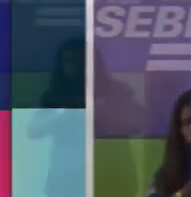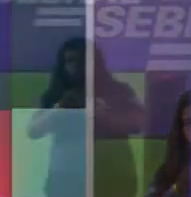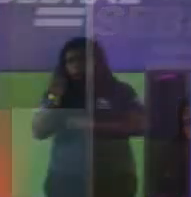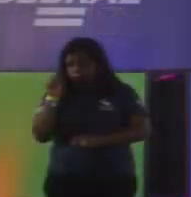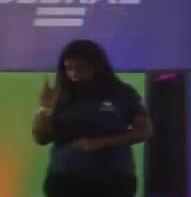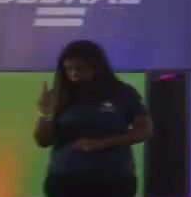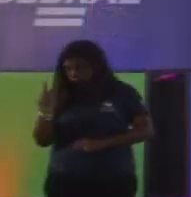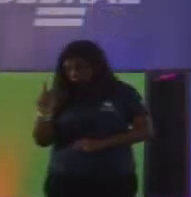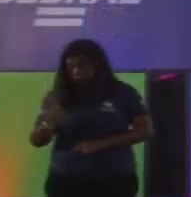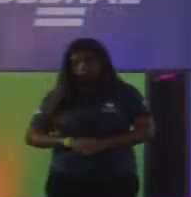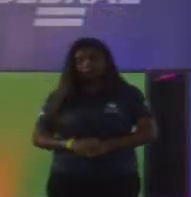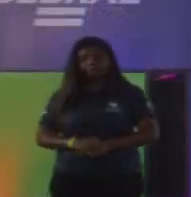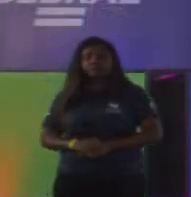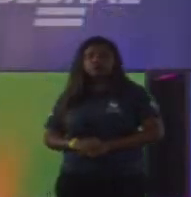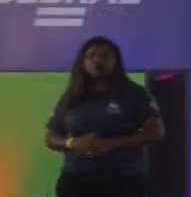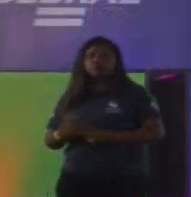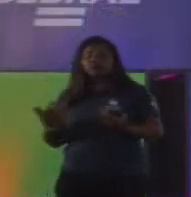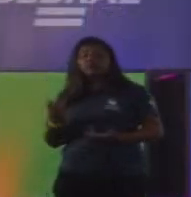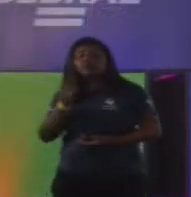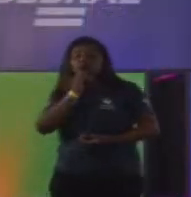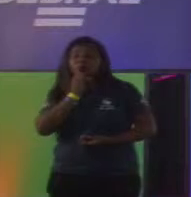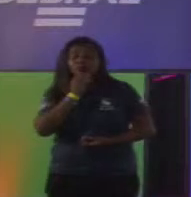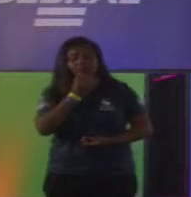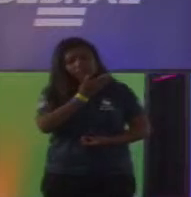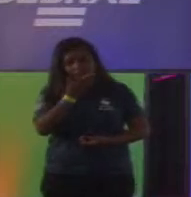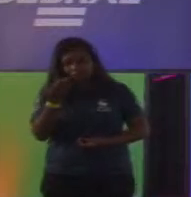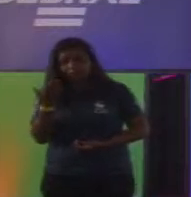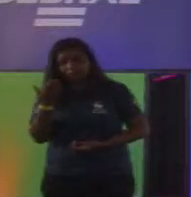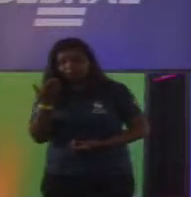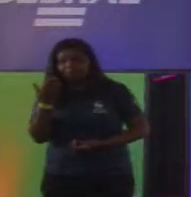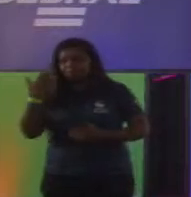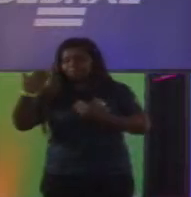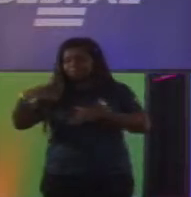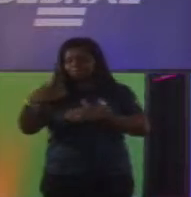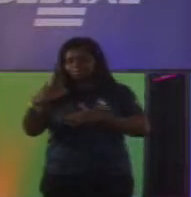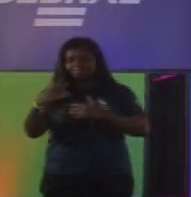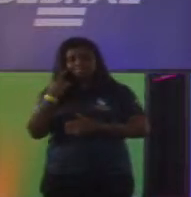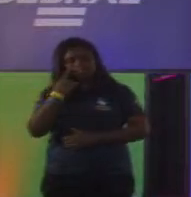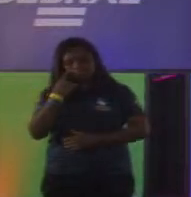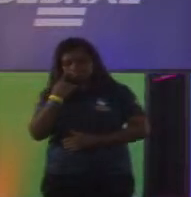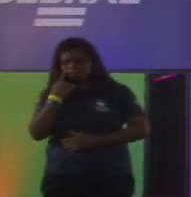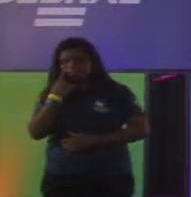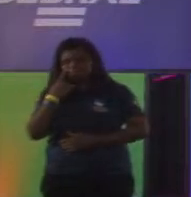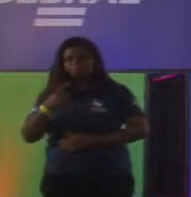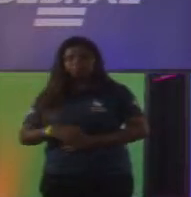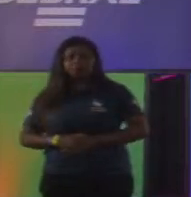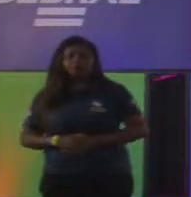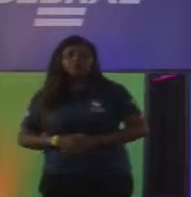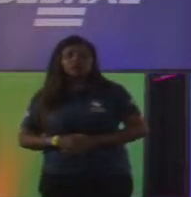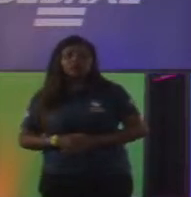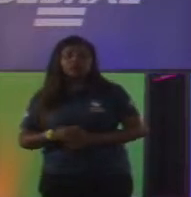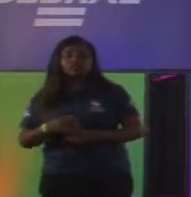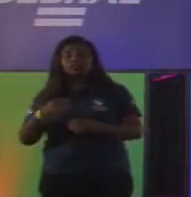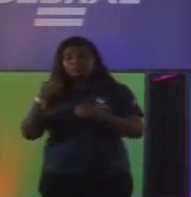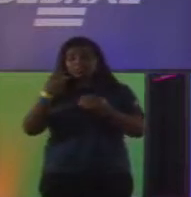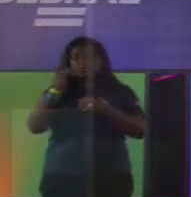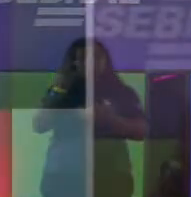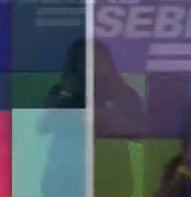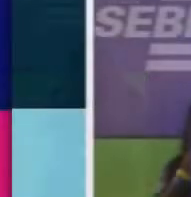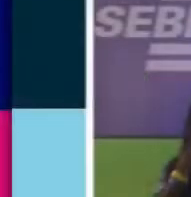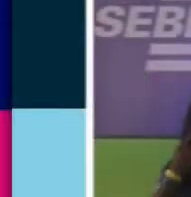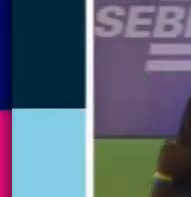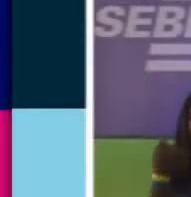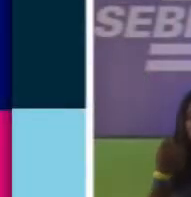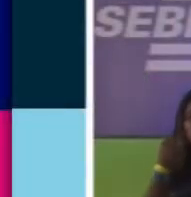Beleza? E aqui, eu vou dar um exemplo muito legal para vocês que é a Prove. A Prove teve com a gente e na primeira mentoria que a gente teve com eles, eu falei,